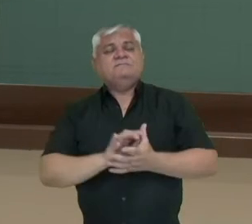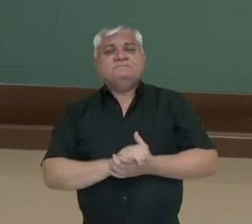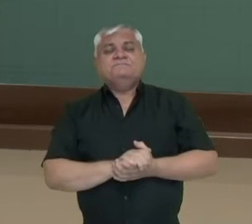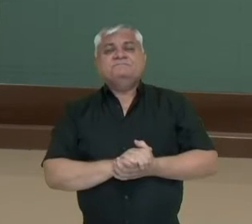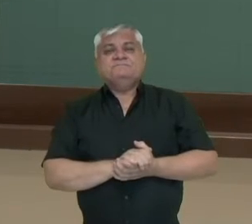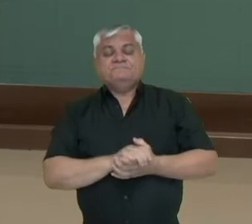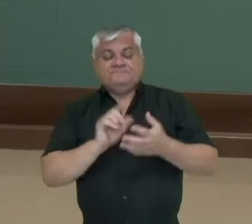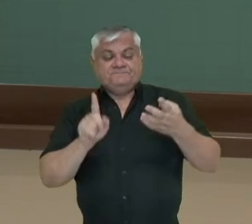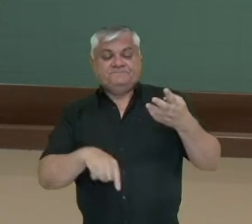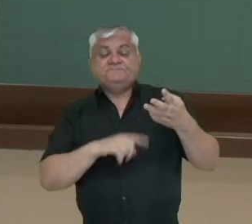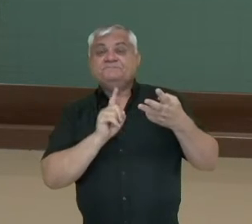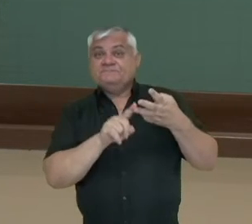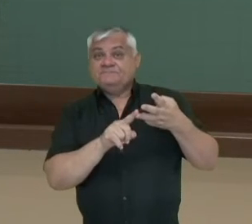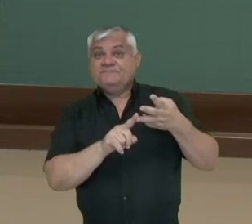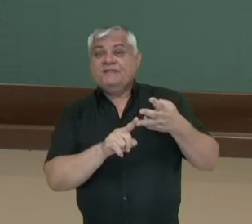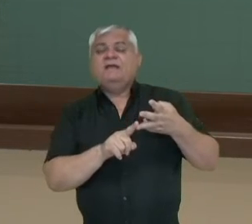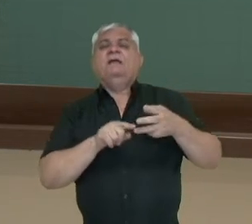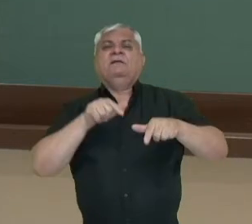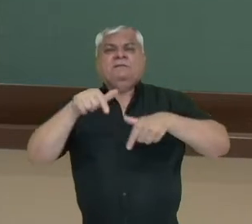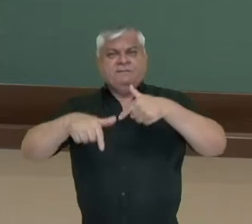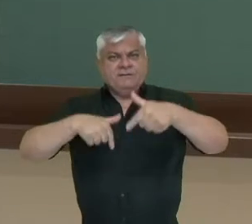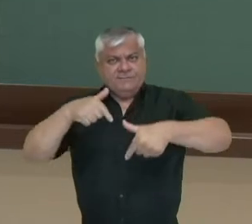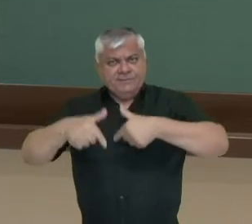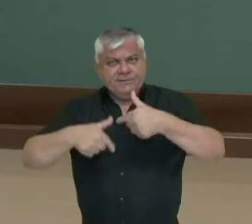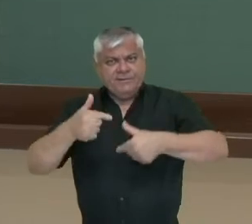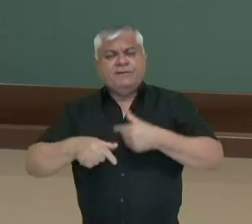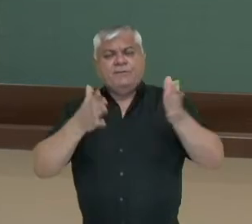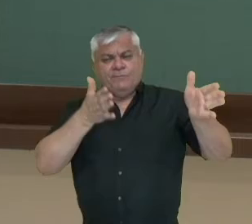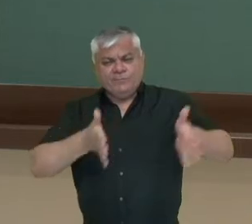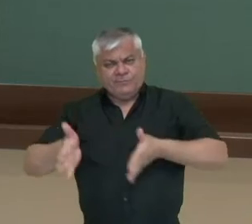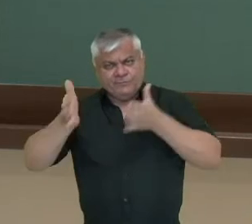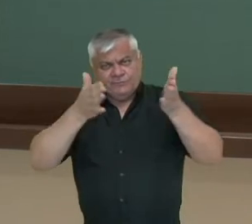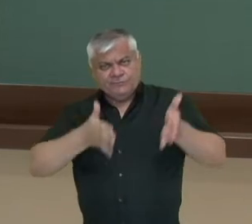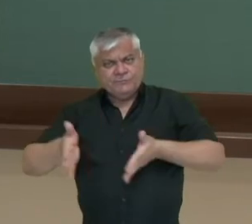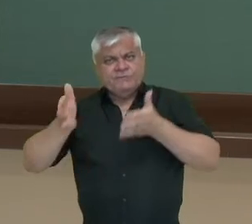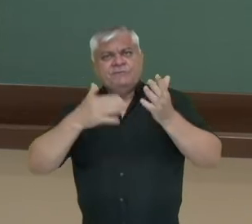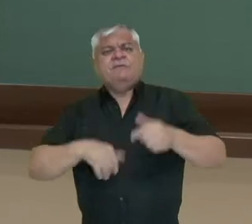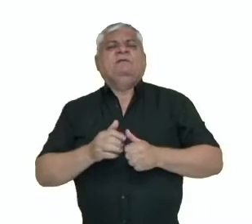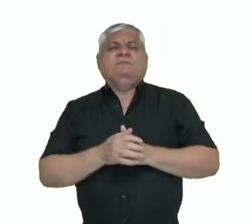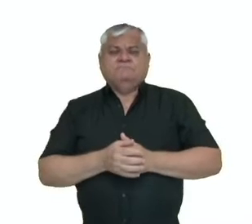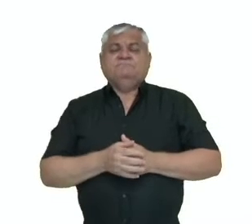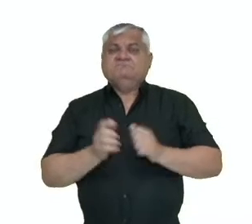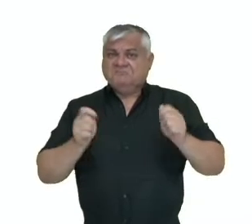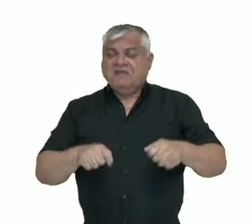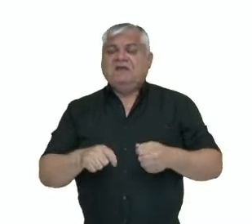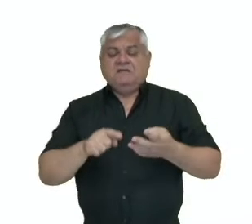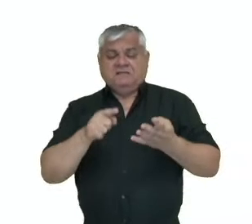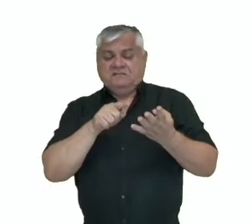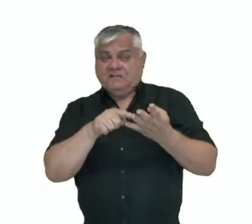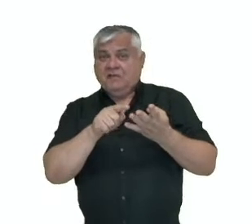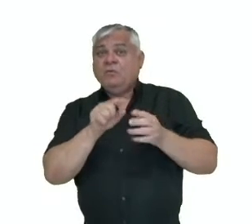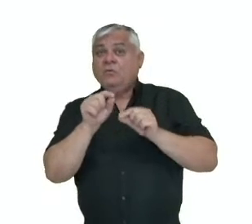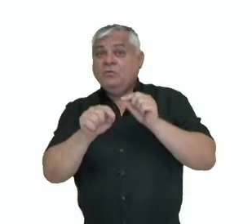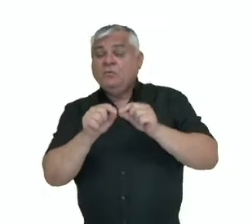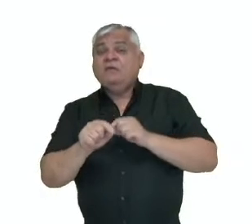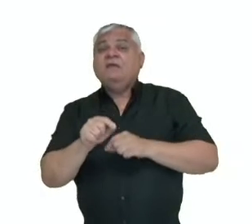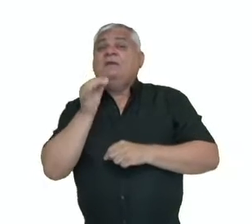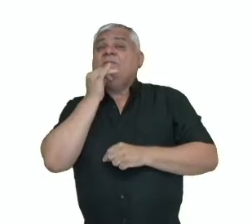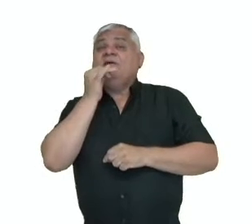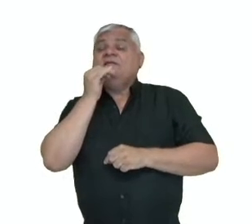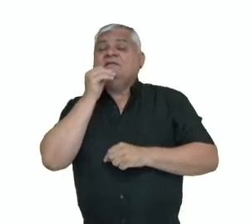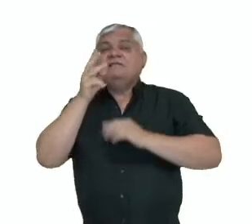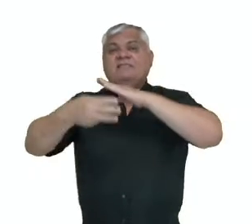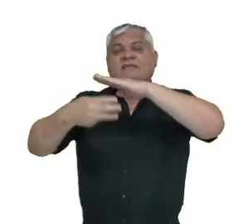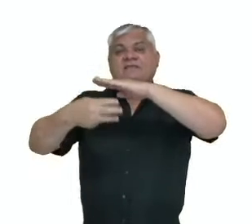Nós podemos ter cooperativa de trabalho, produção e bens de serviço. Esse segmento cooperativismo contempla a prestação